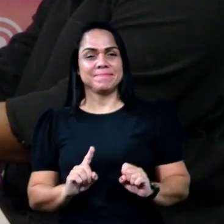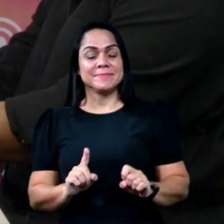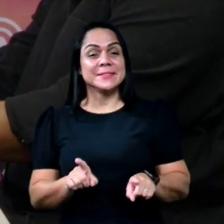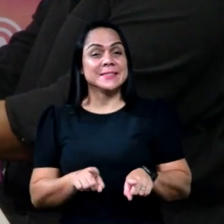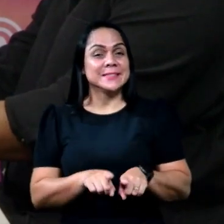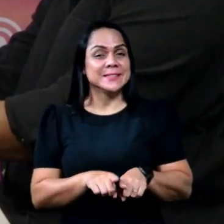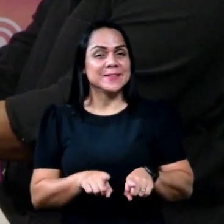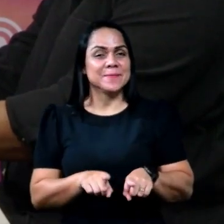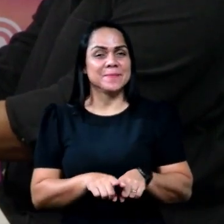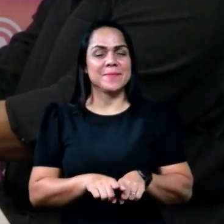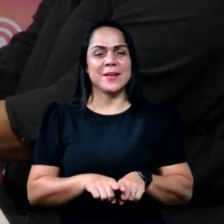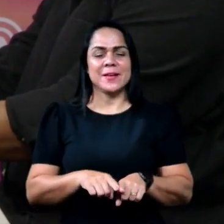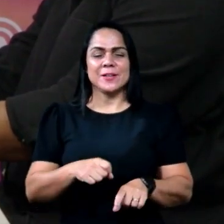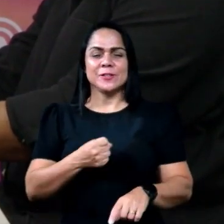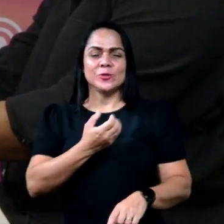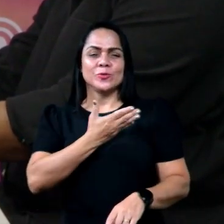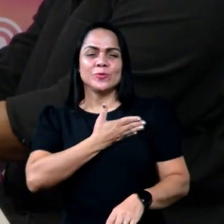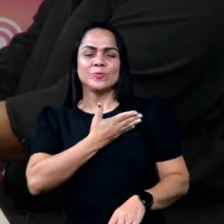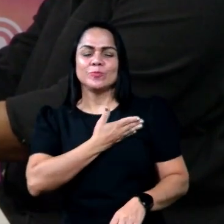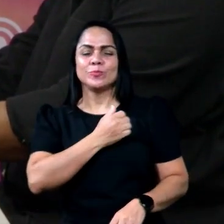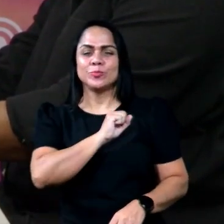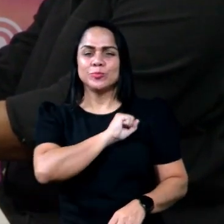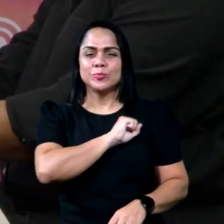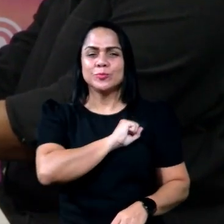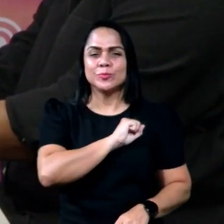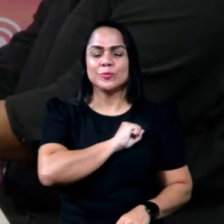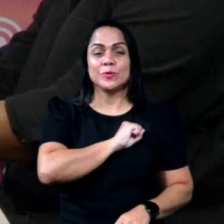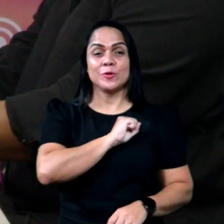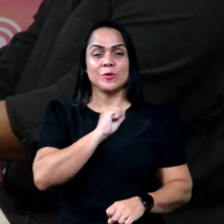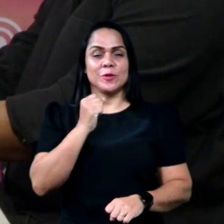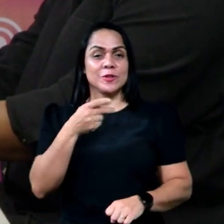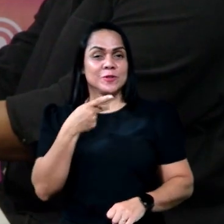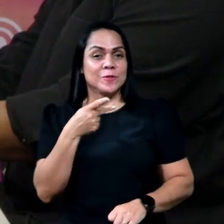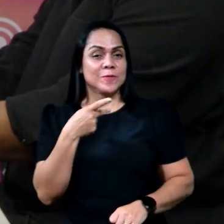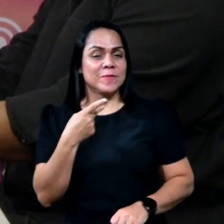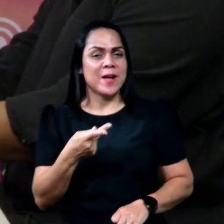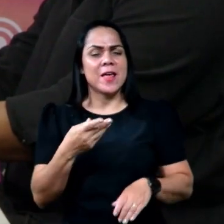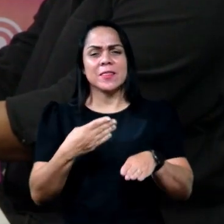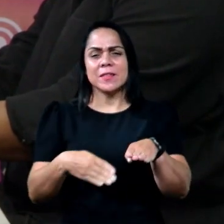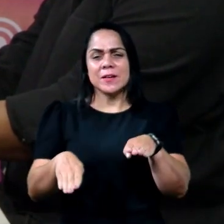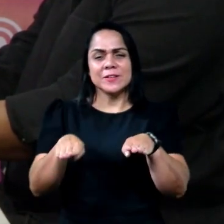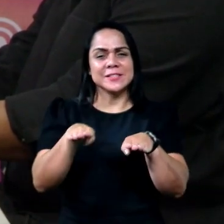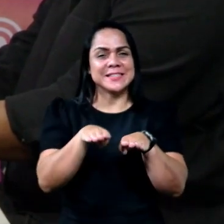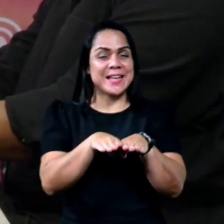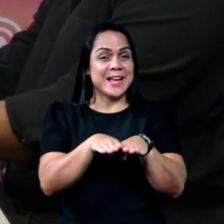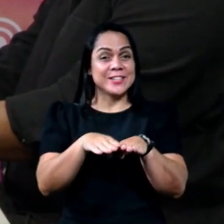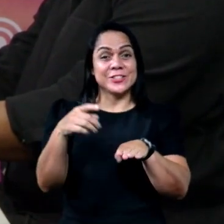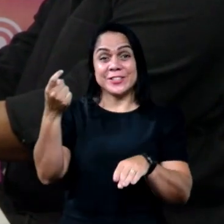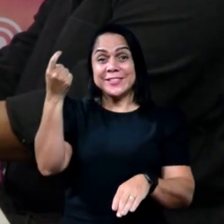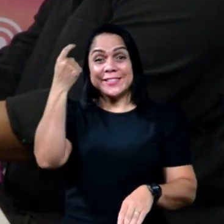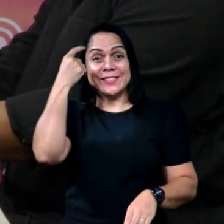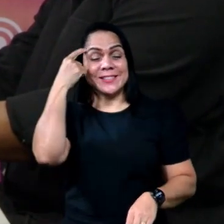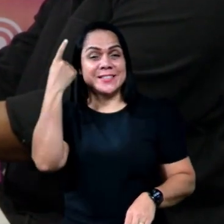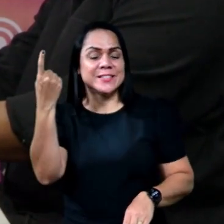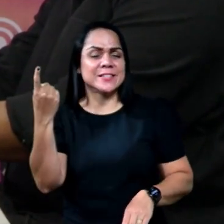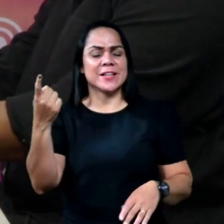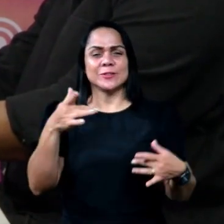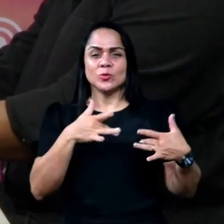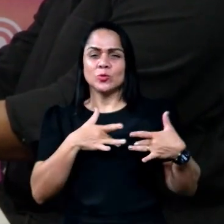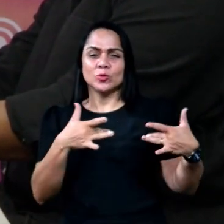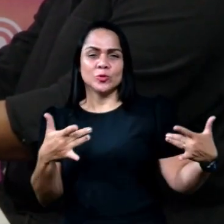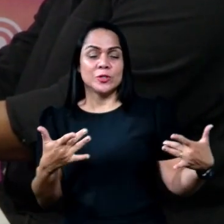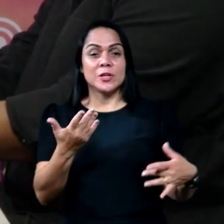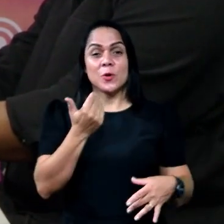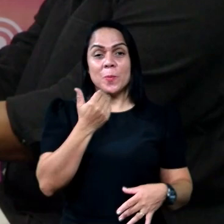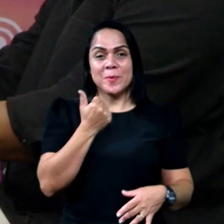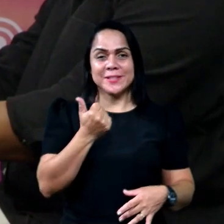de dar aquele sopro gostoso no coração quando a gente fala sobre equidade, criatividade, solidariedade e